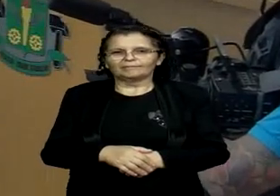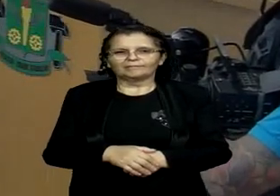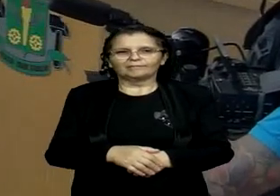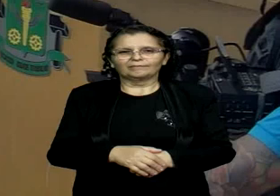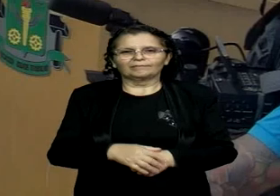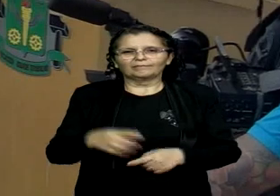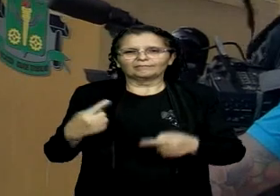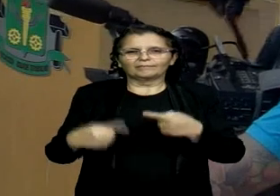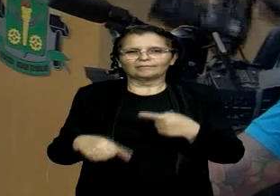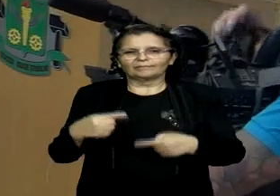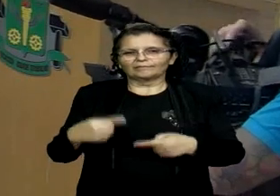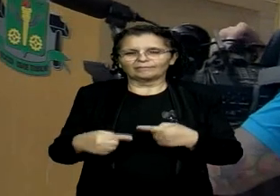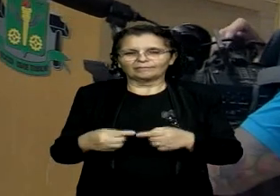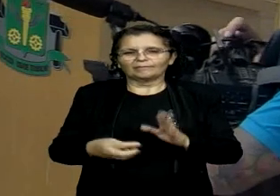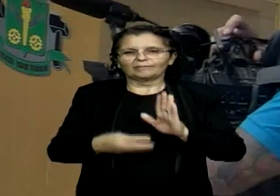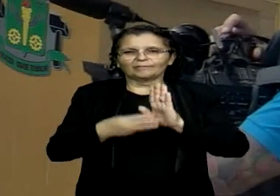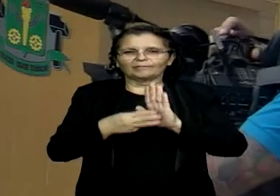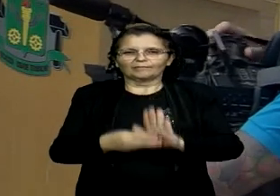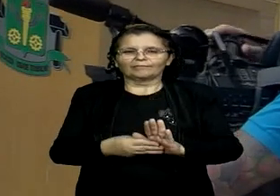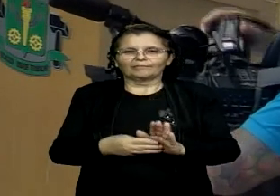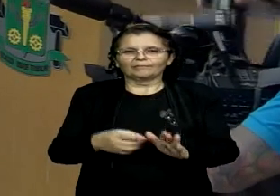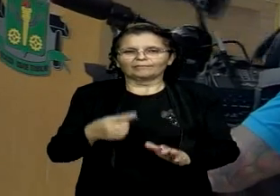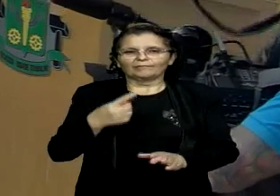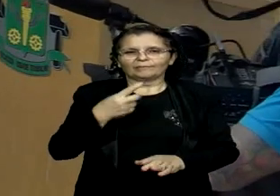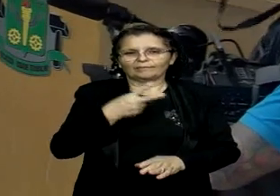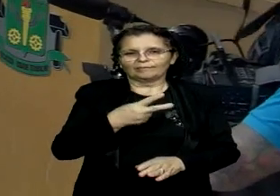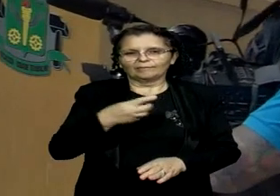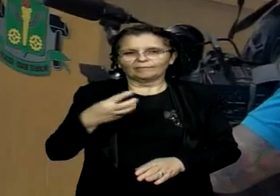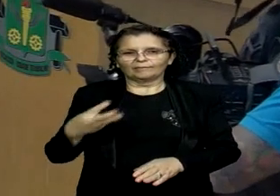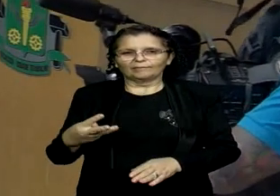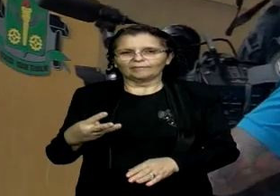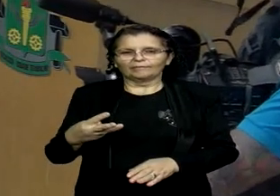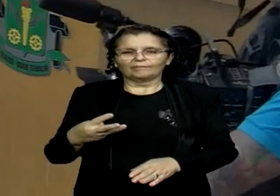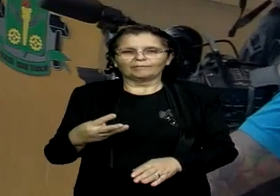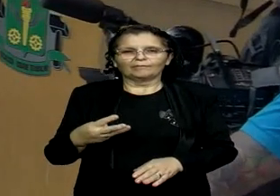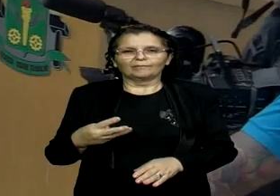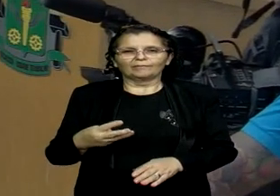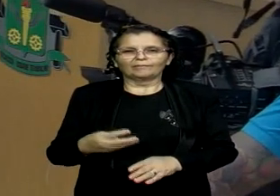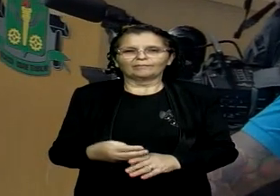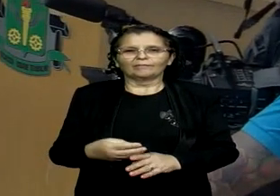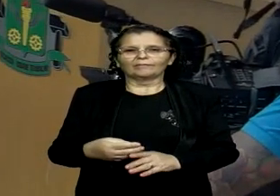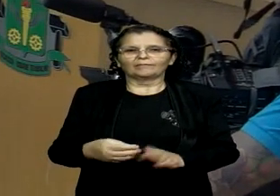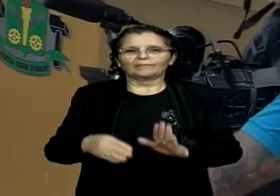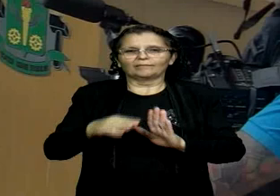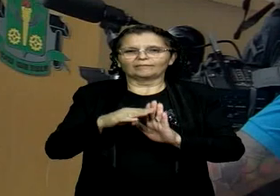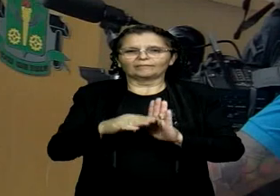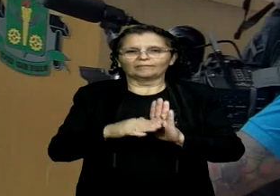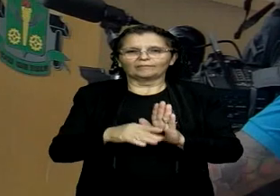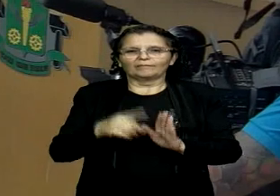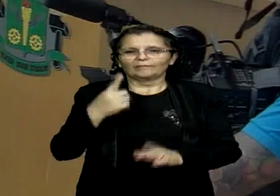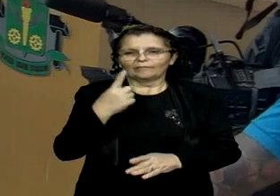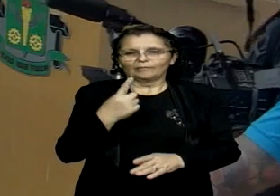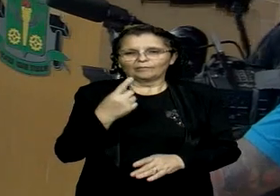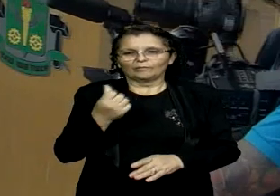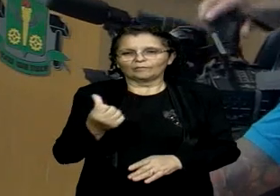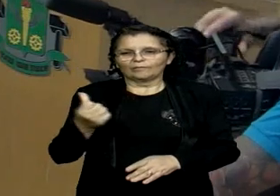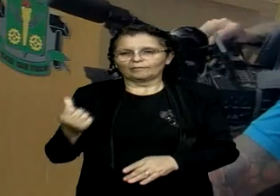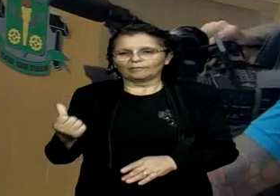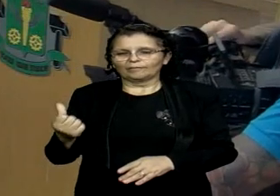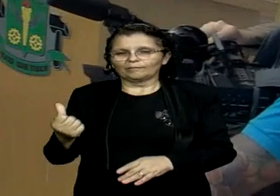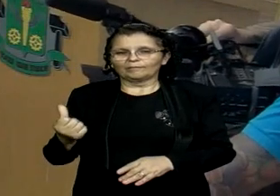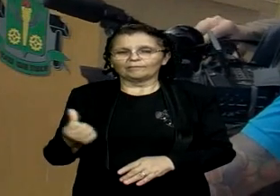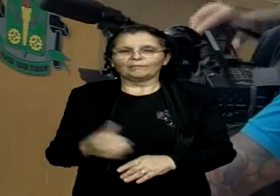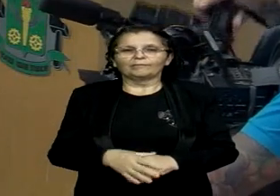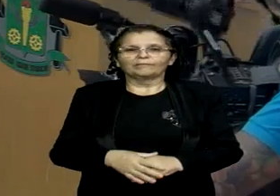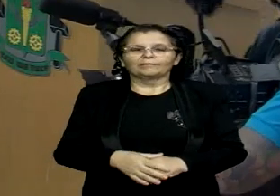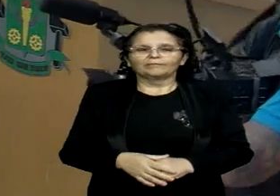Está em discussão a moção número 23, moção de congratulações, 166, desculpa.